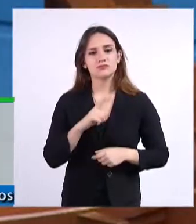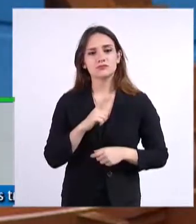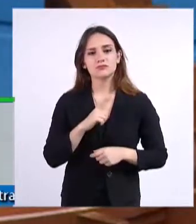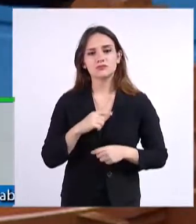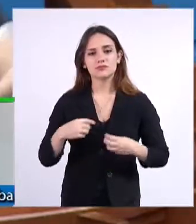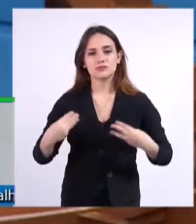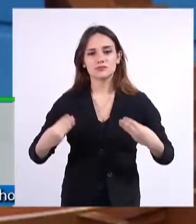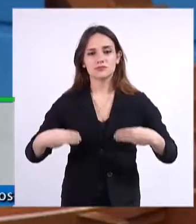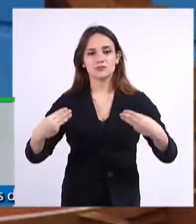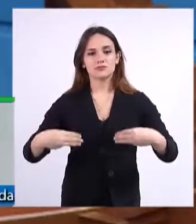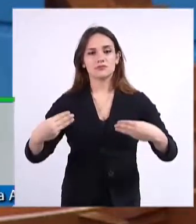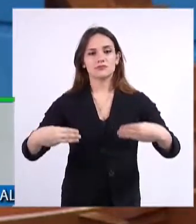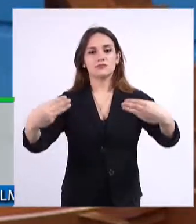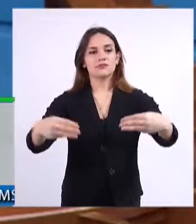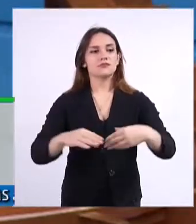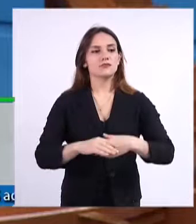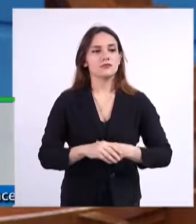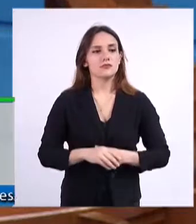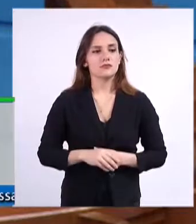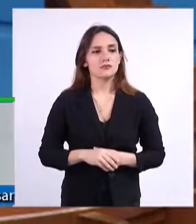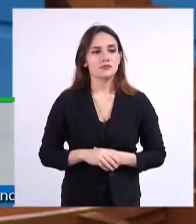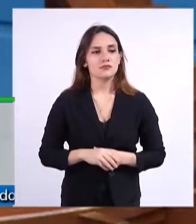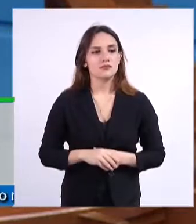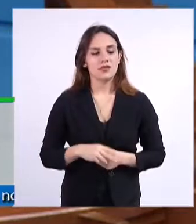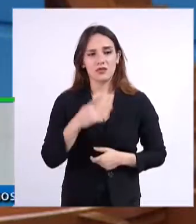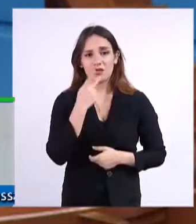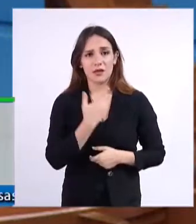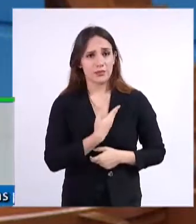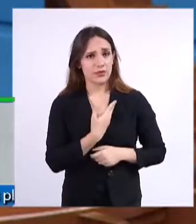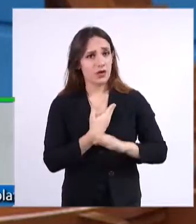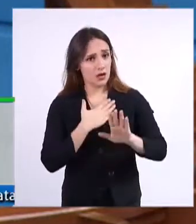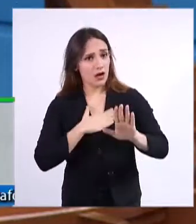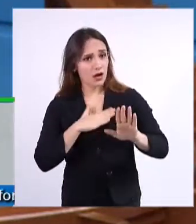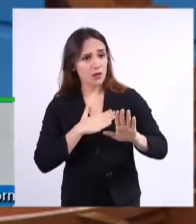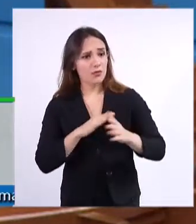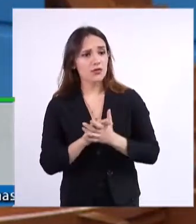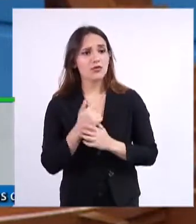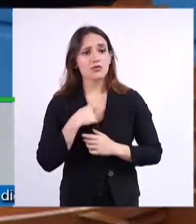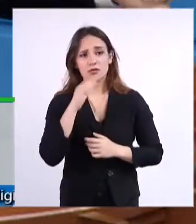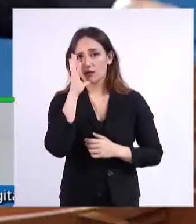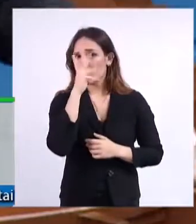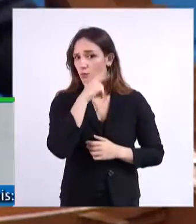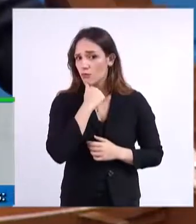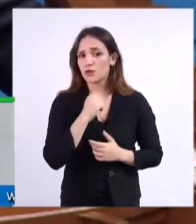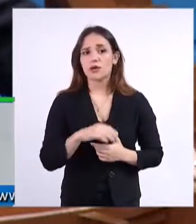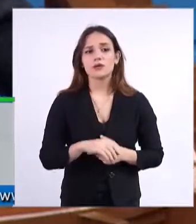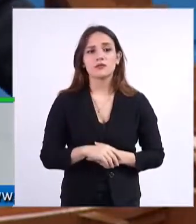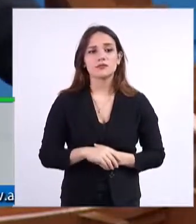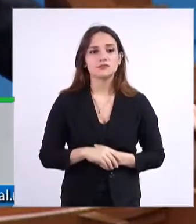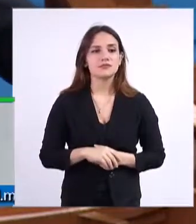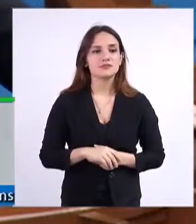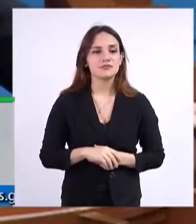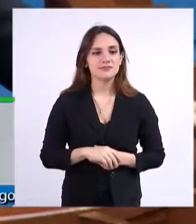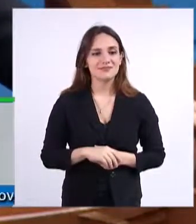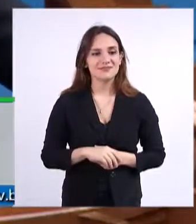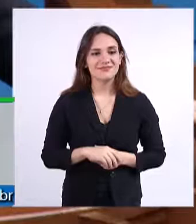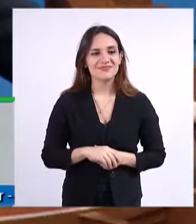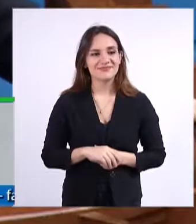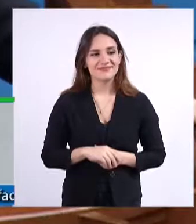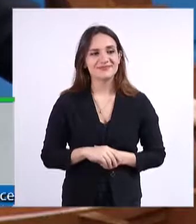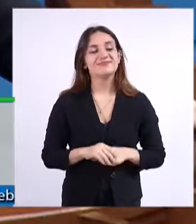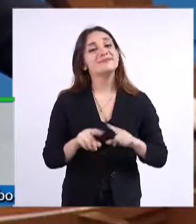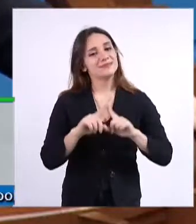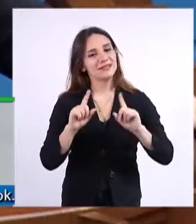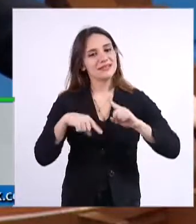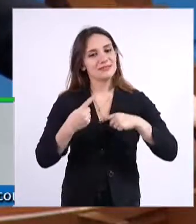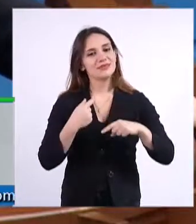discurso. Eu quero dizer aos colegas que eu estou na introdução, vou demorar um pouquinho aqui. Mas vou